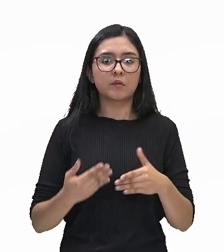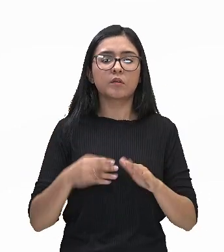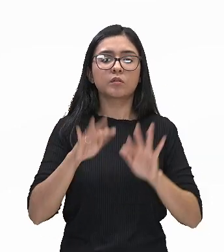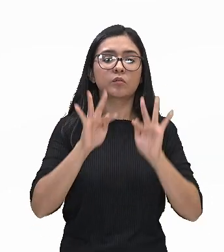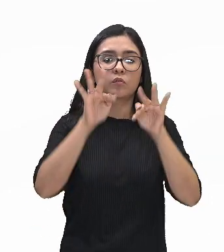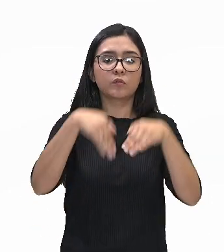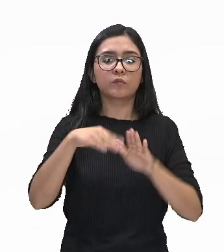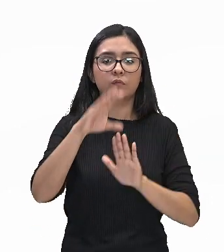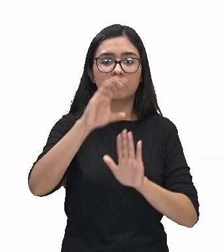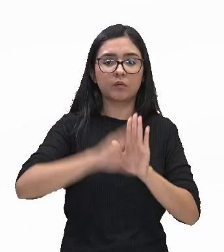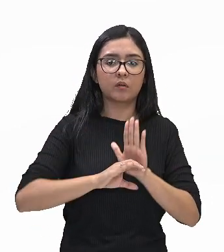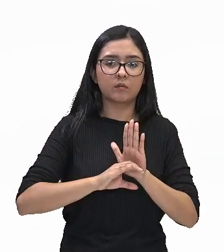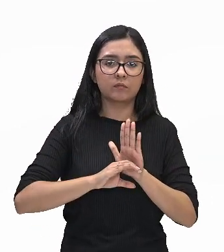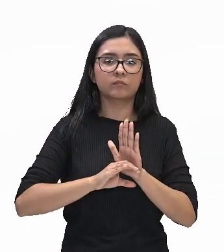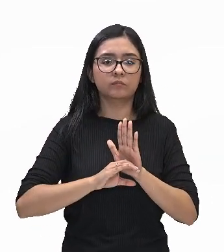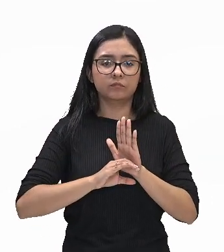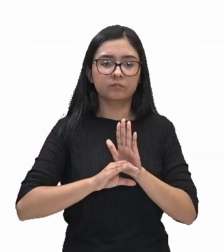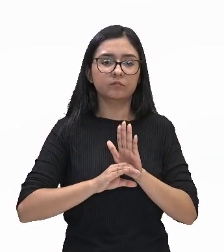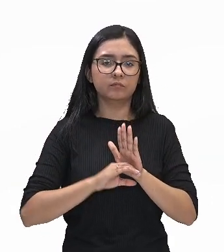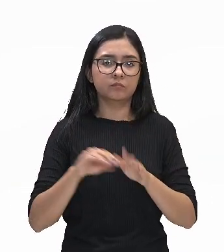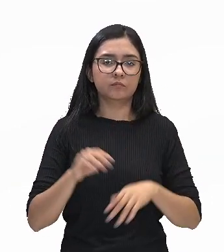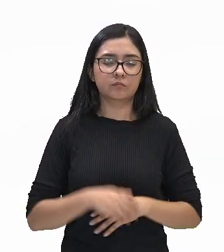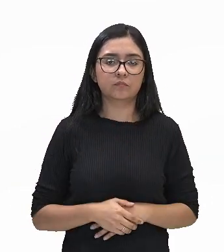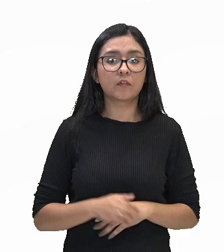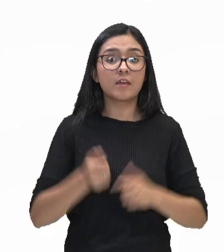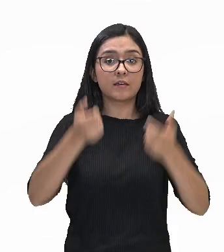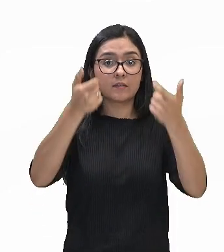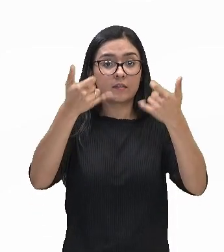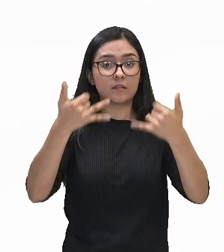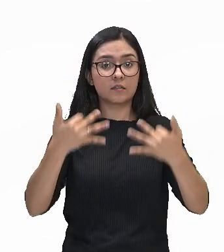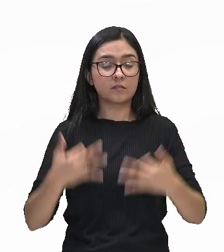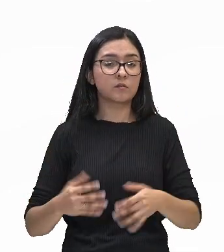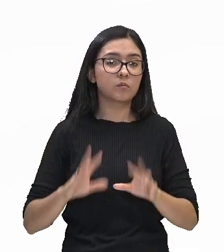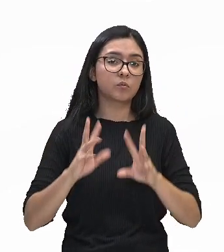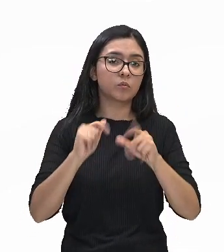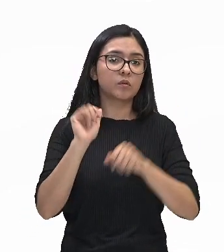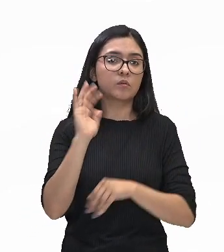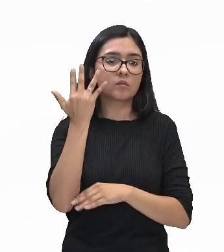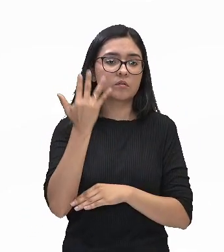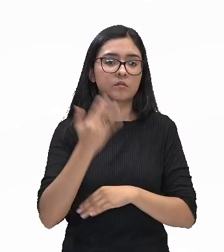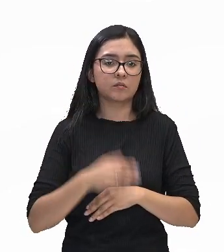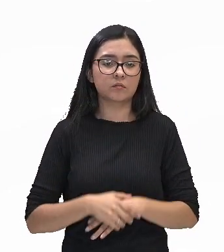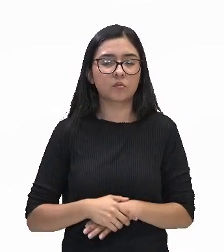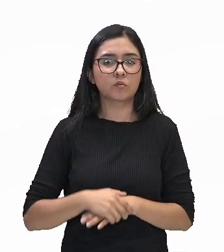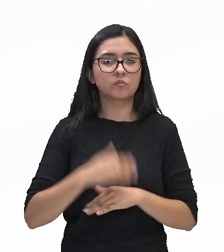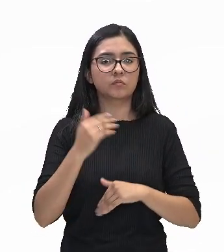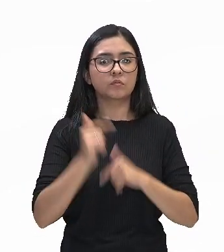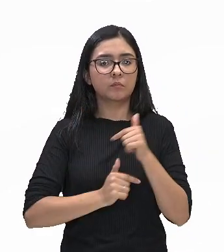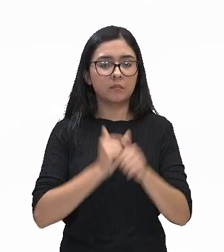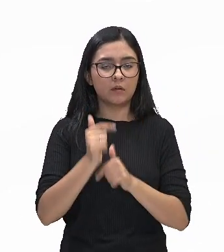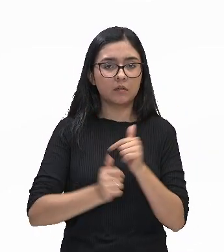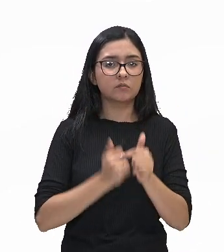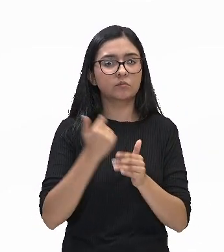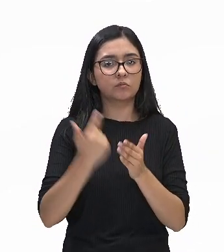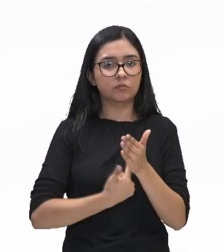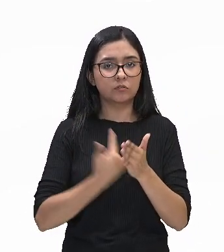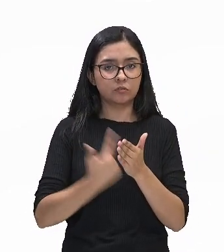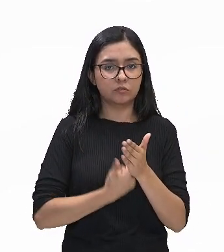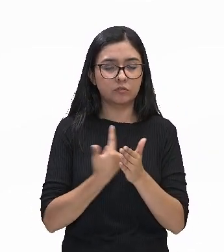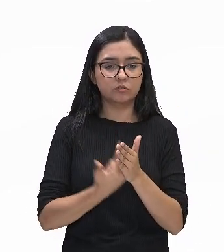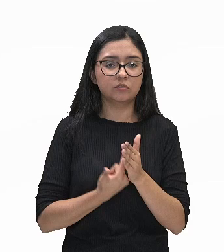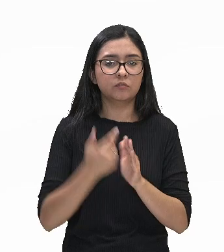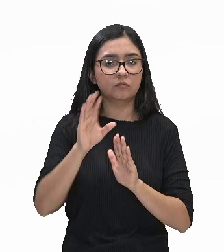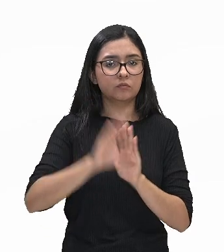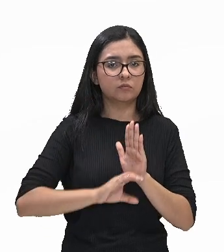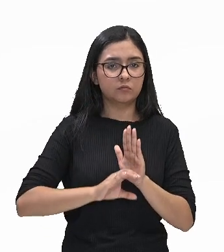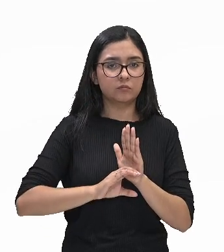um instante. Então, aí ele está explicando como aconteceu o seu trabalho, a sua obra. Então, usou